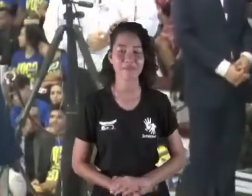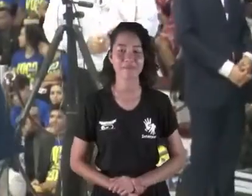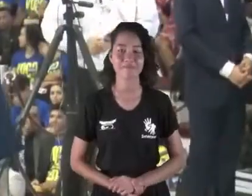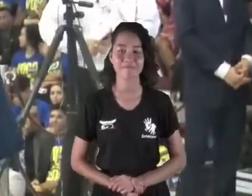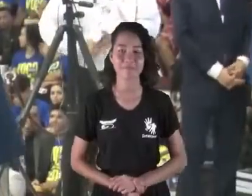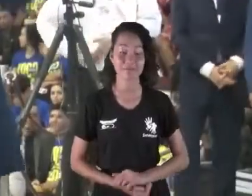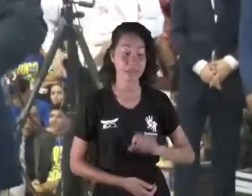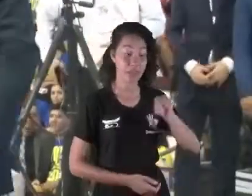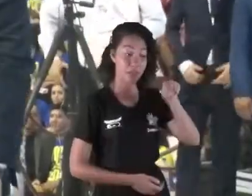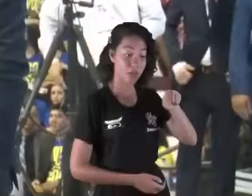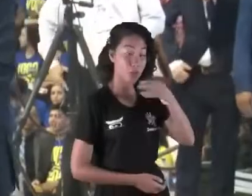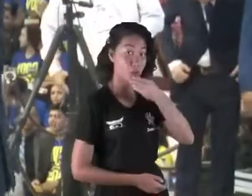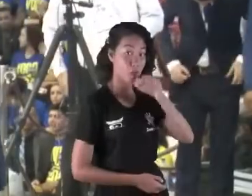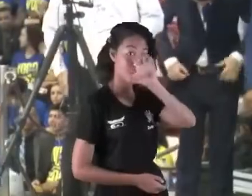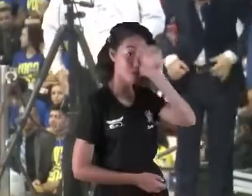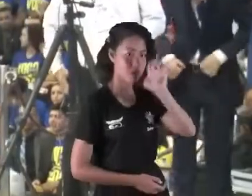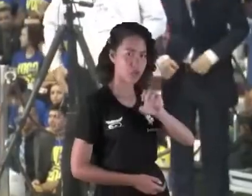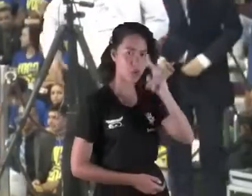Ezequiel se lembra quando?